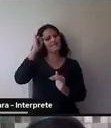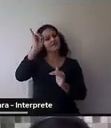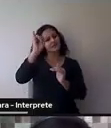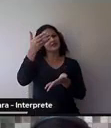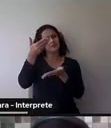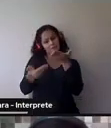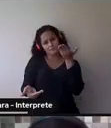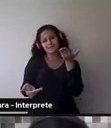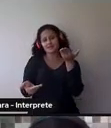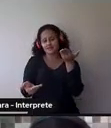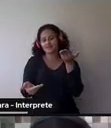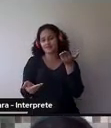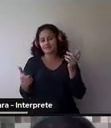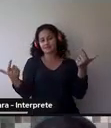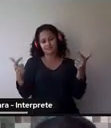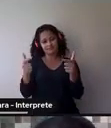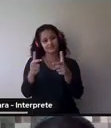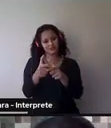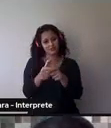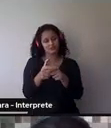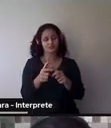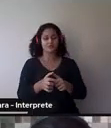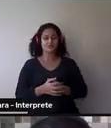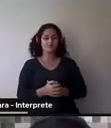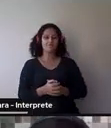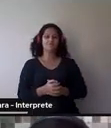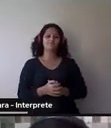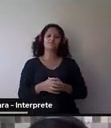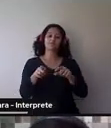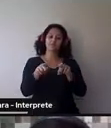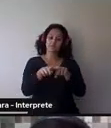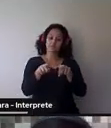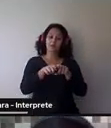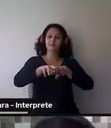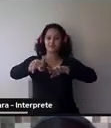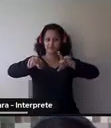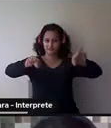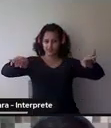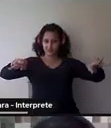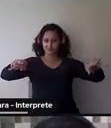organismos, e, consequentemente, da sua diversidade.